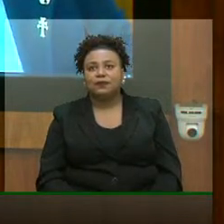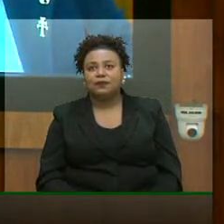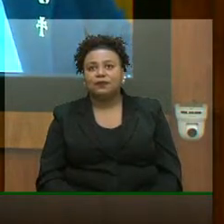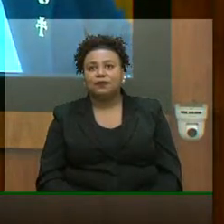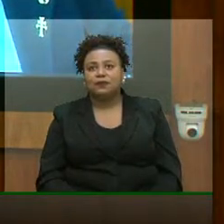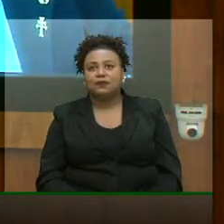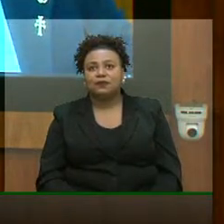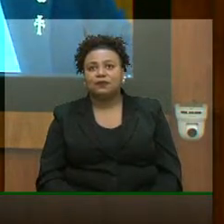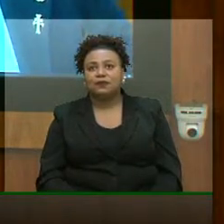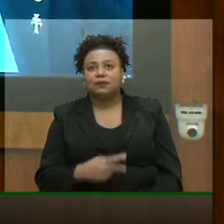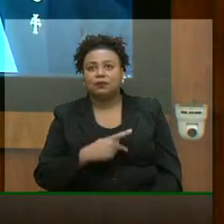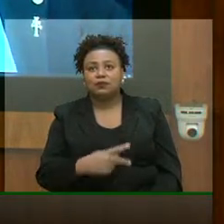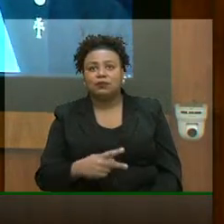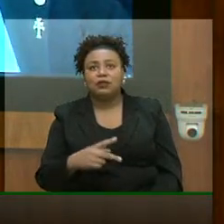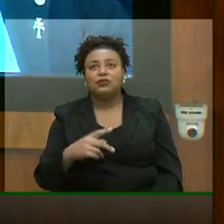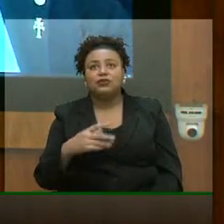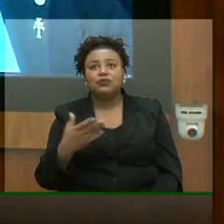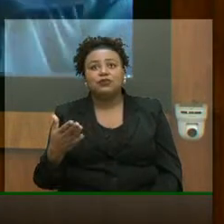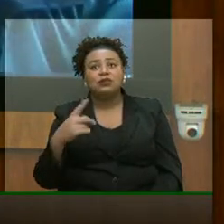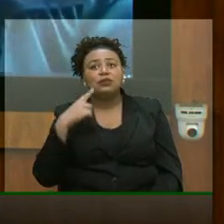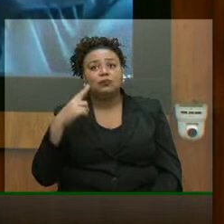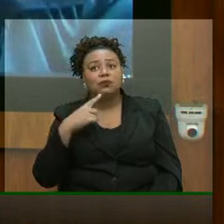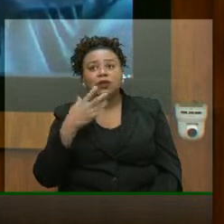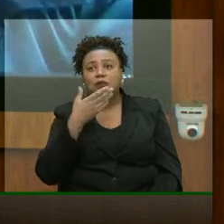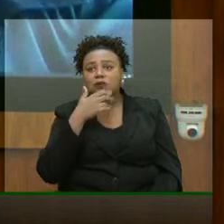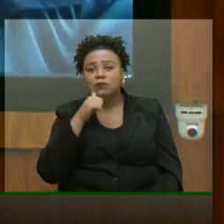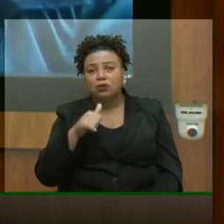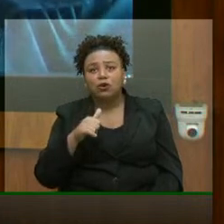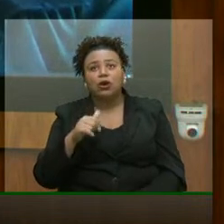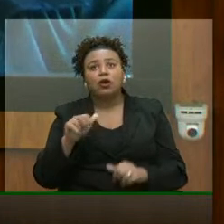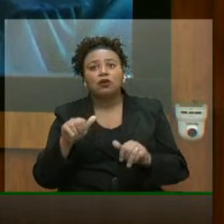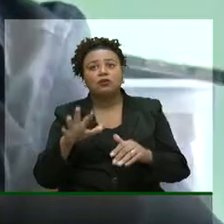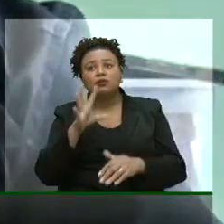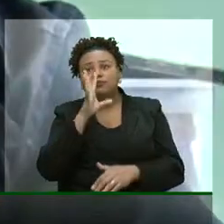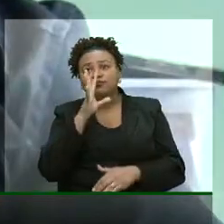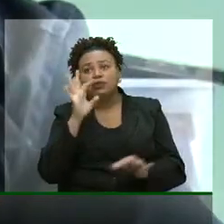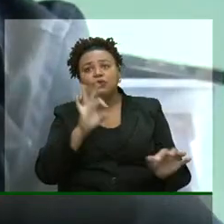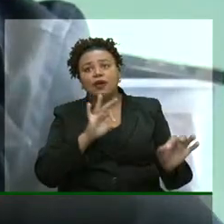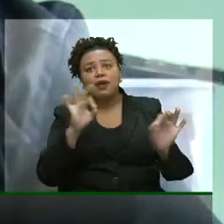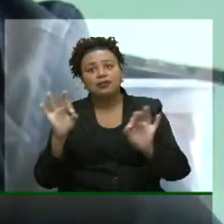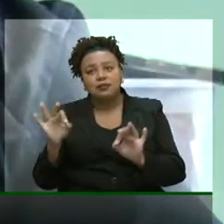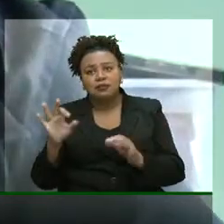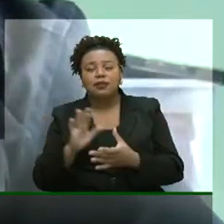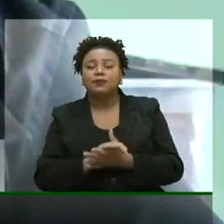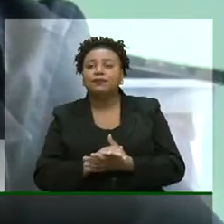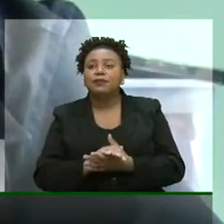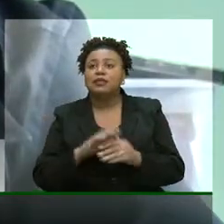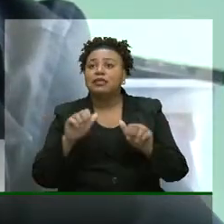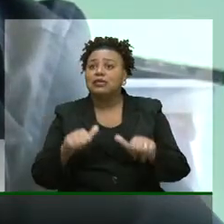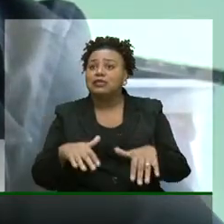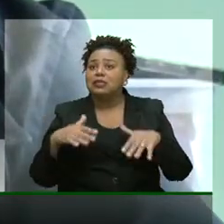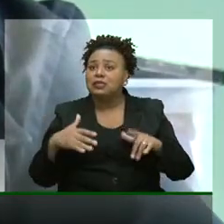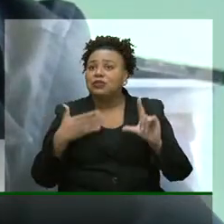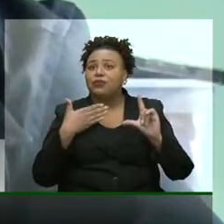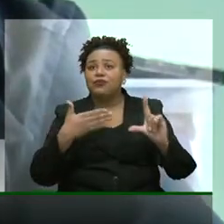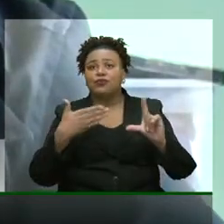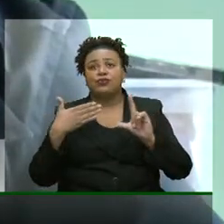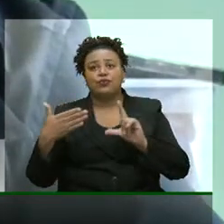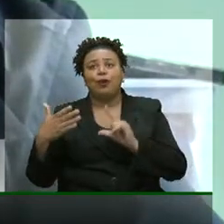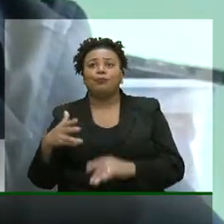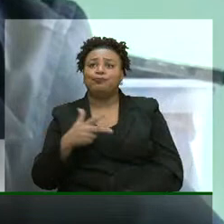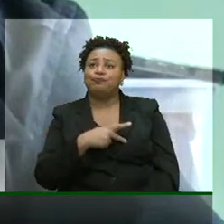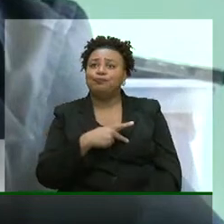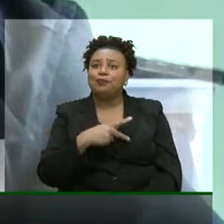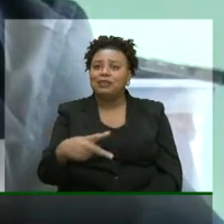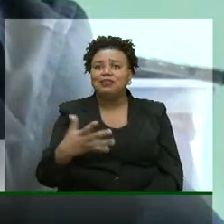Senhor presidente, senhores deputados, senhoras deputadas e o público que nos acompanha aqui na nossa sessão virtual.